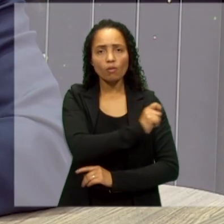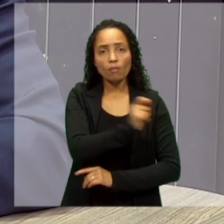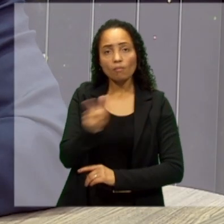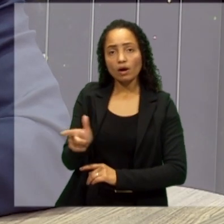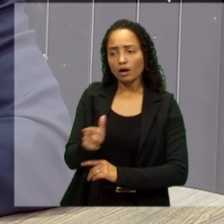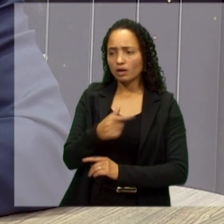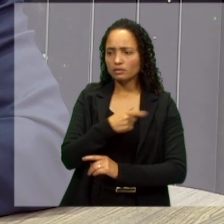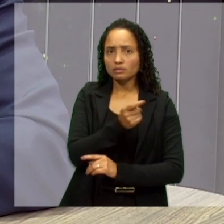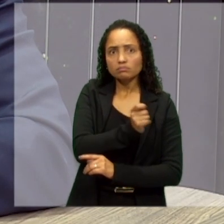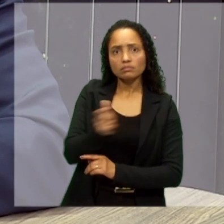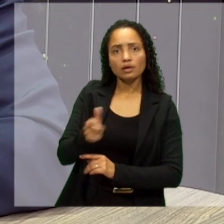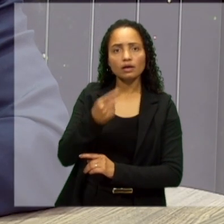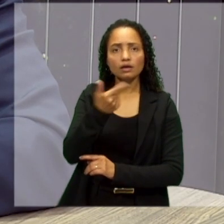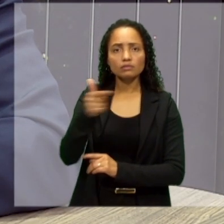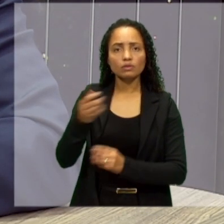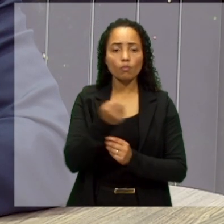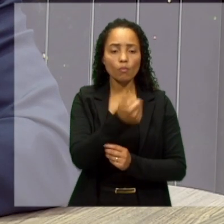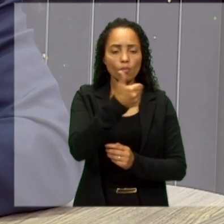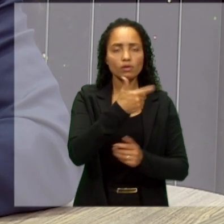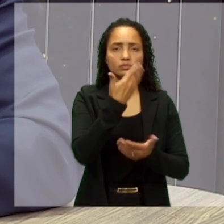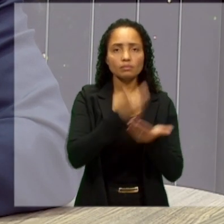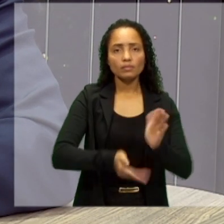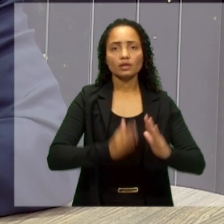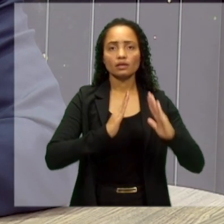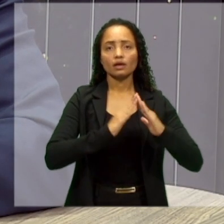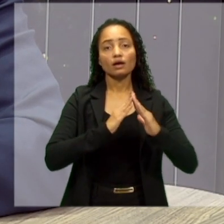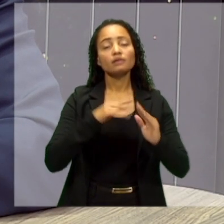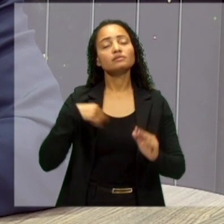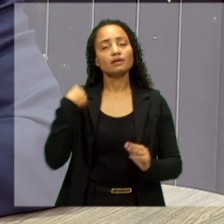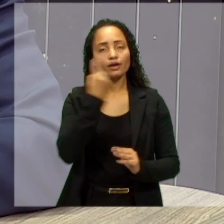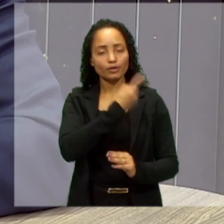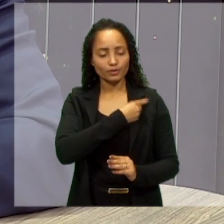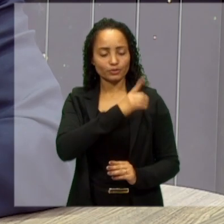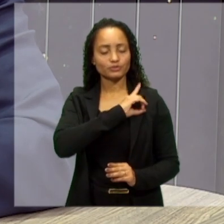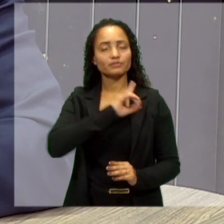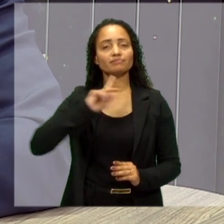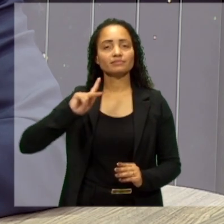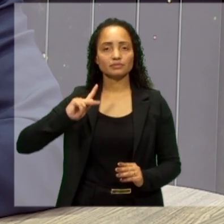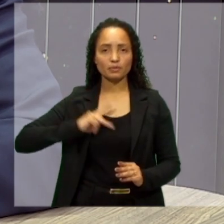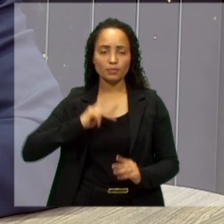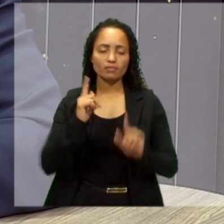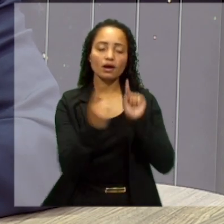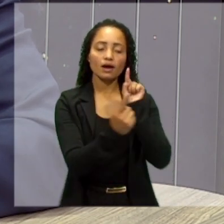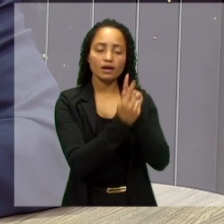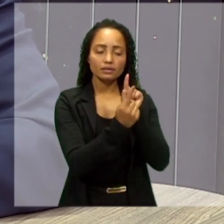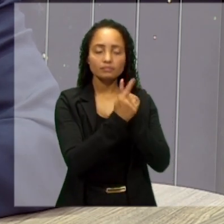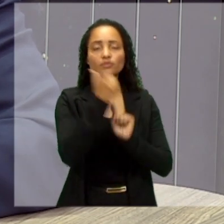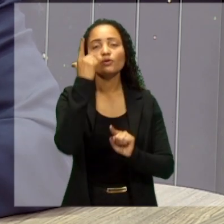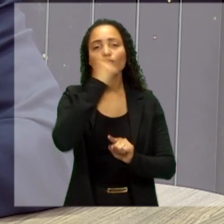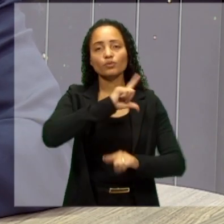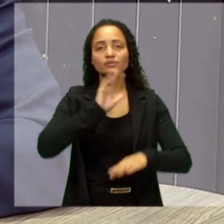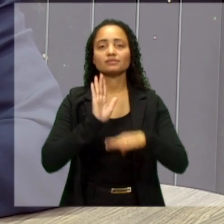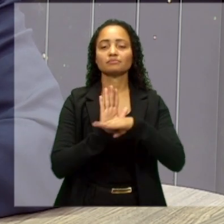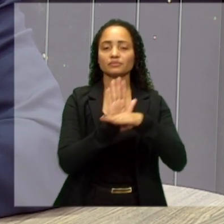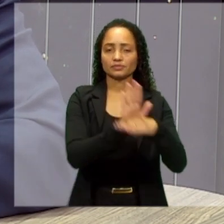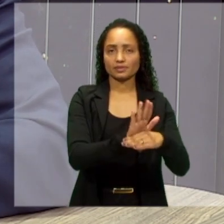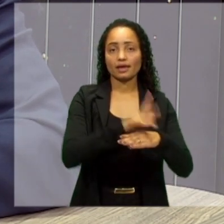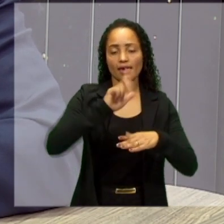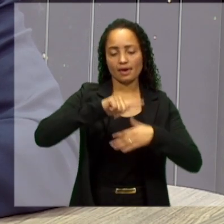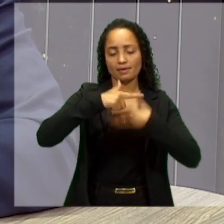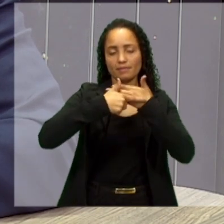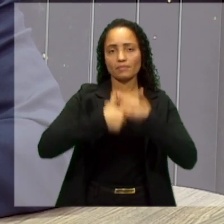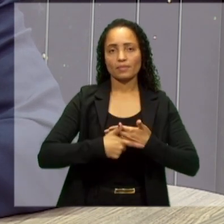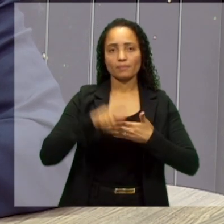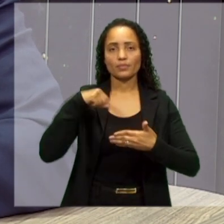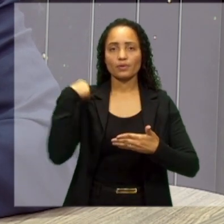muito importante, conseguiu rever essa situação. Então, a Defensoria Pública atende sim, é o nosso papel, atender a pessoa que responde